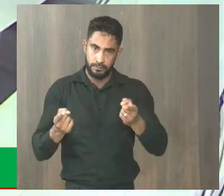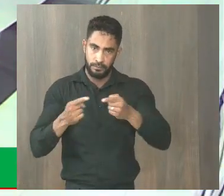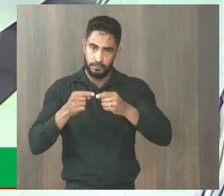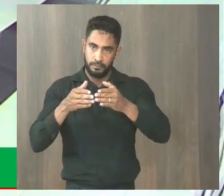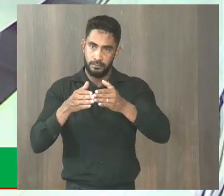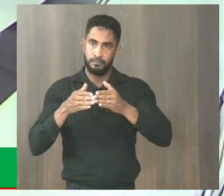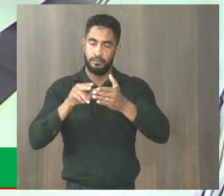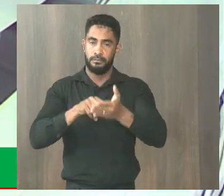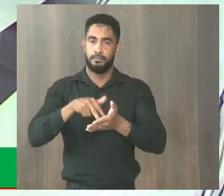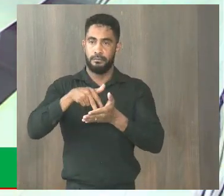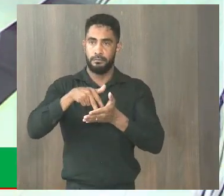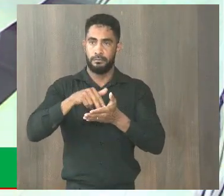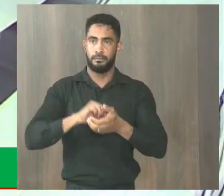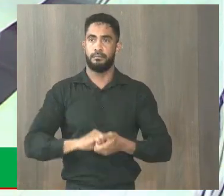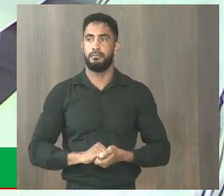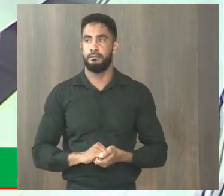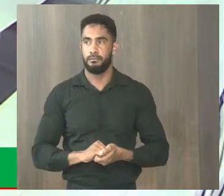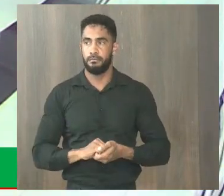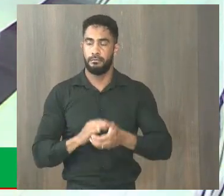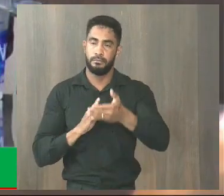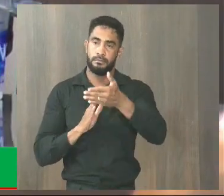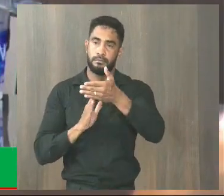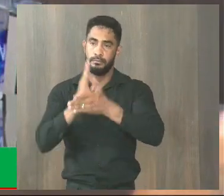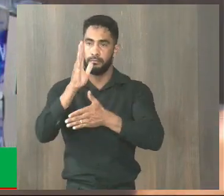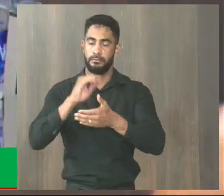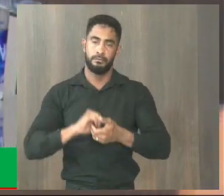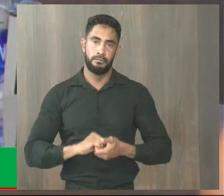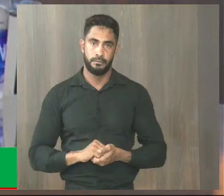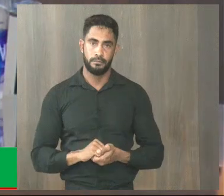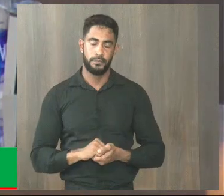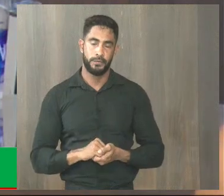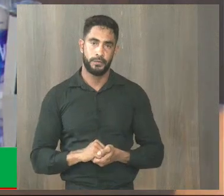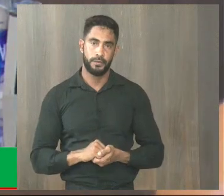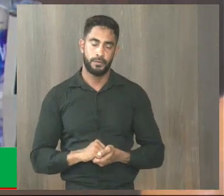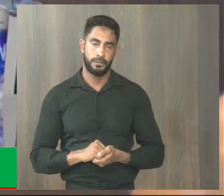contrários, que se levantem. Aprovado.